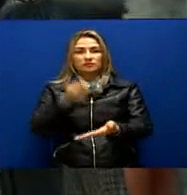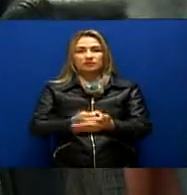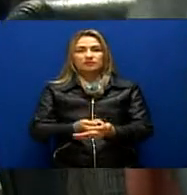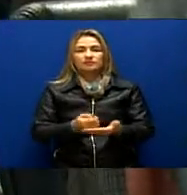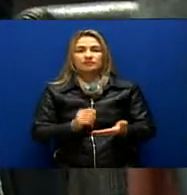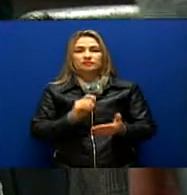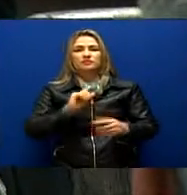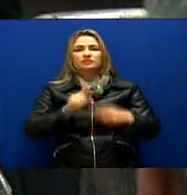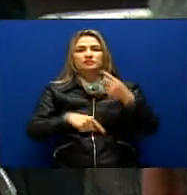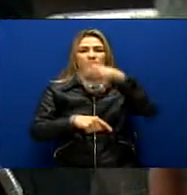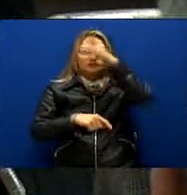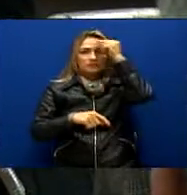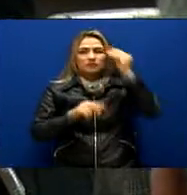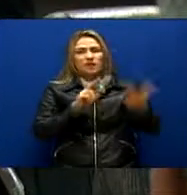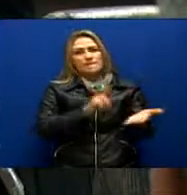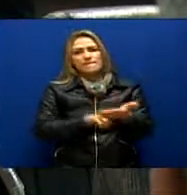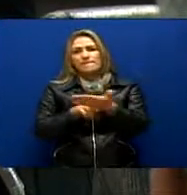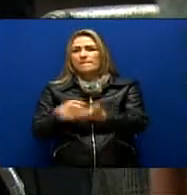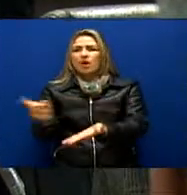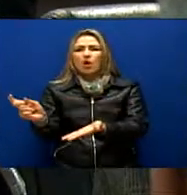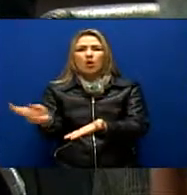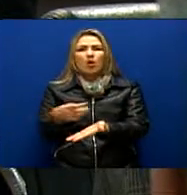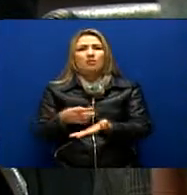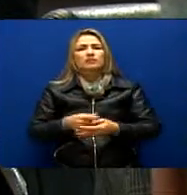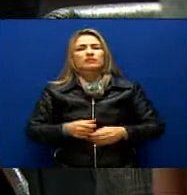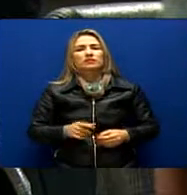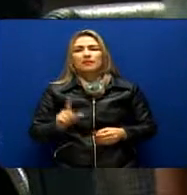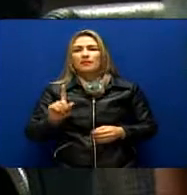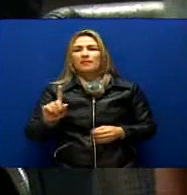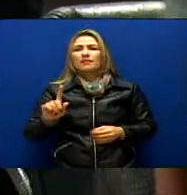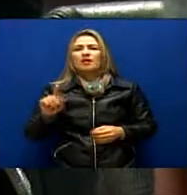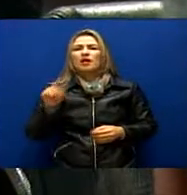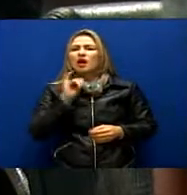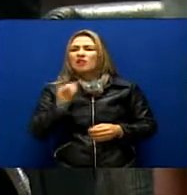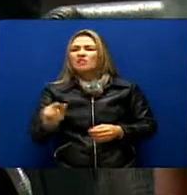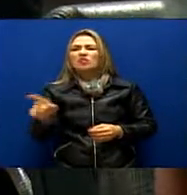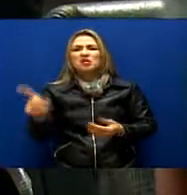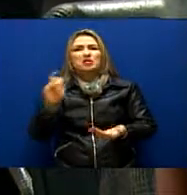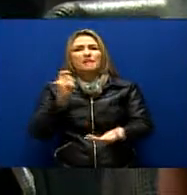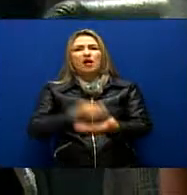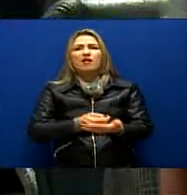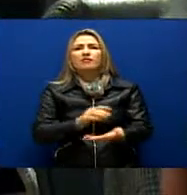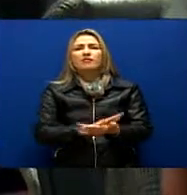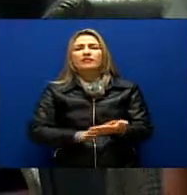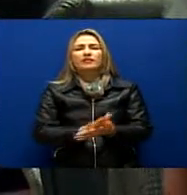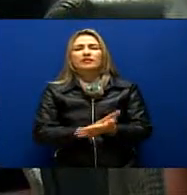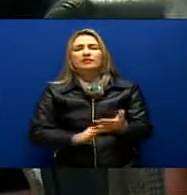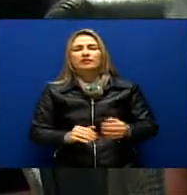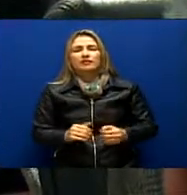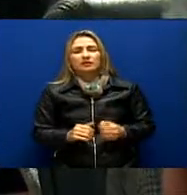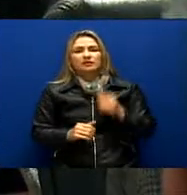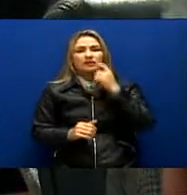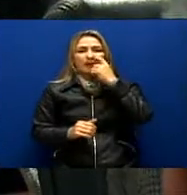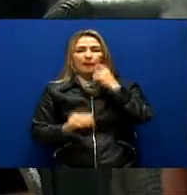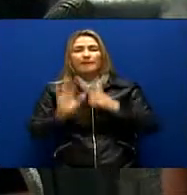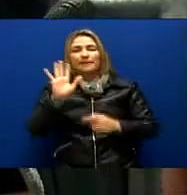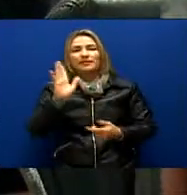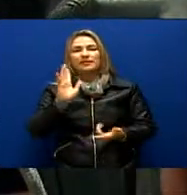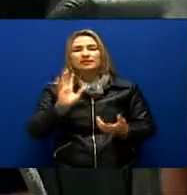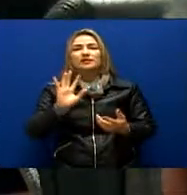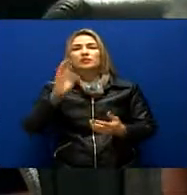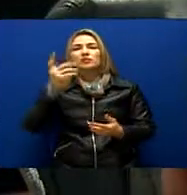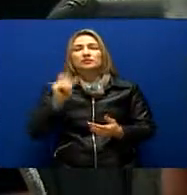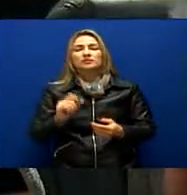tinha pago. E nessa correria que você falou do trabalho do Ervin, doutor Hélio Brasileiro, que o Fernando citou aí, ele acabou pagando duas